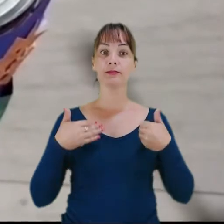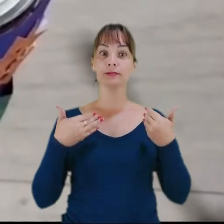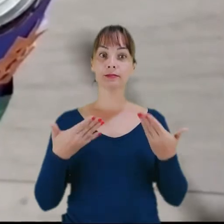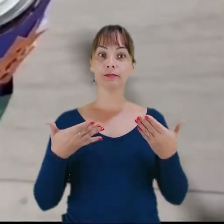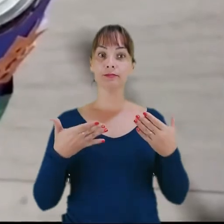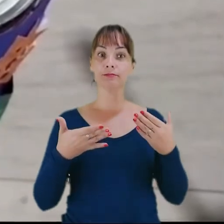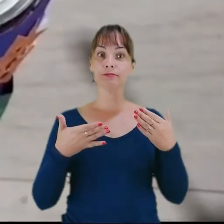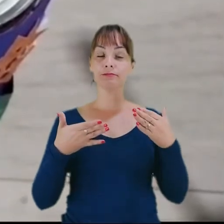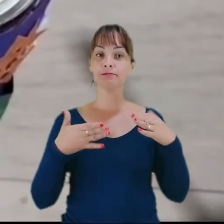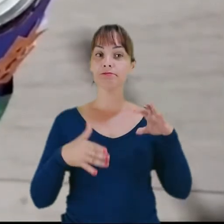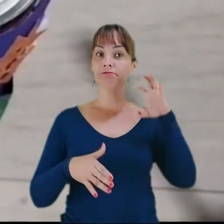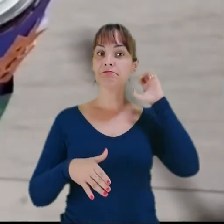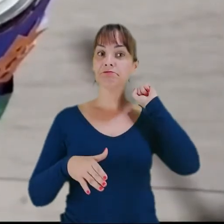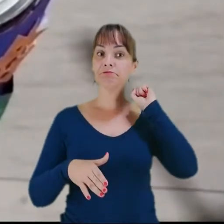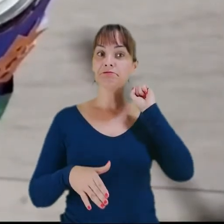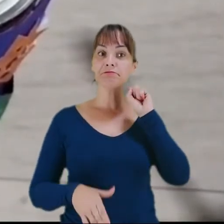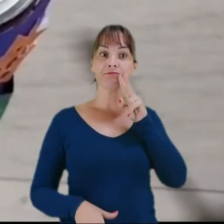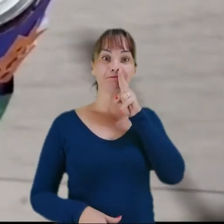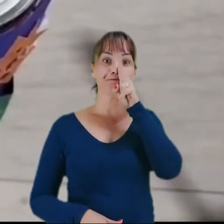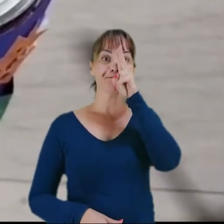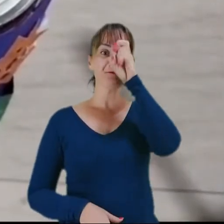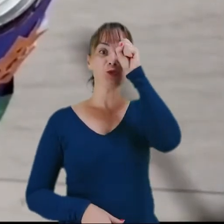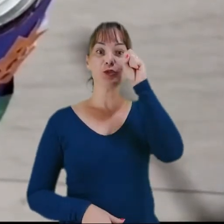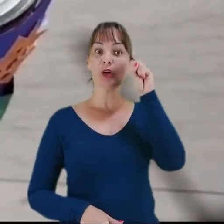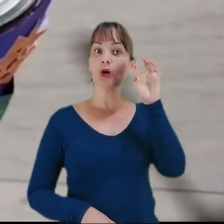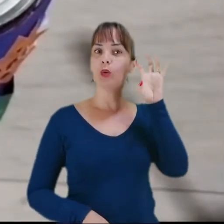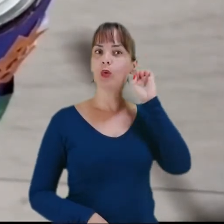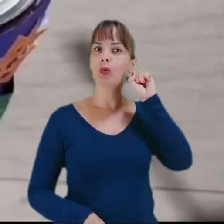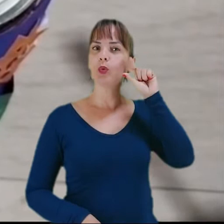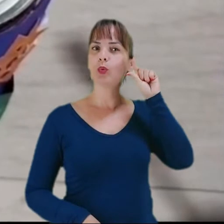Qual é o som grave? Qual é o som agudo?